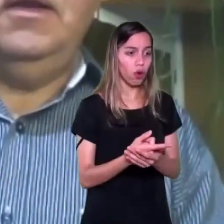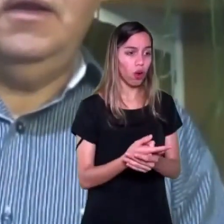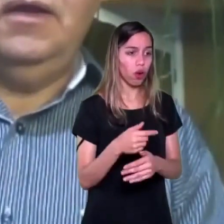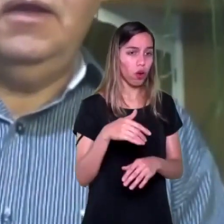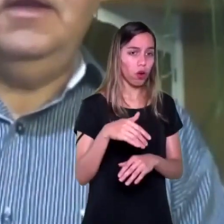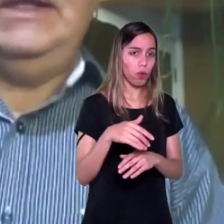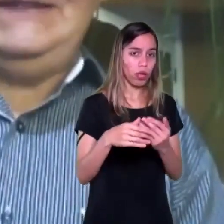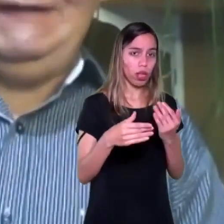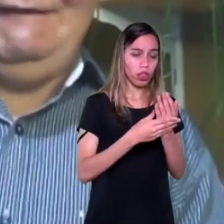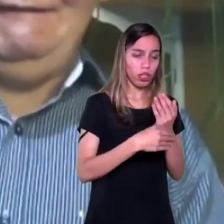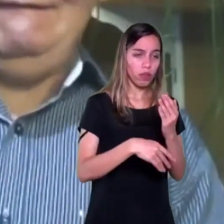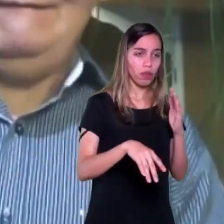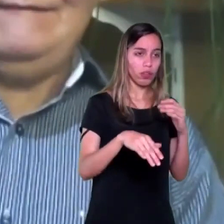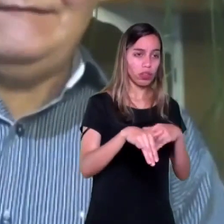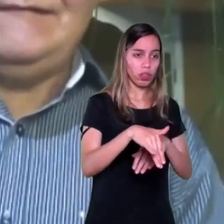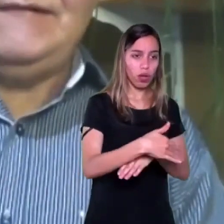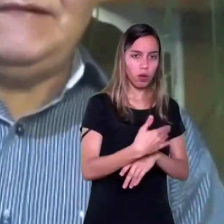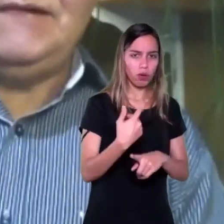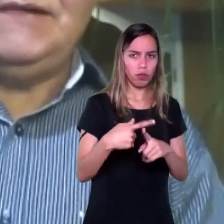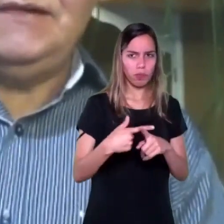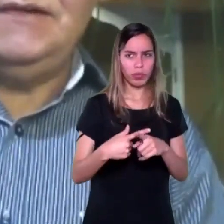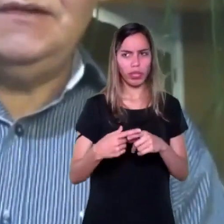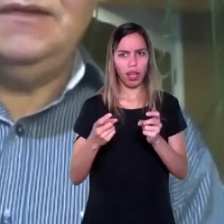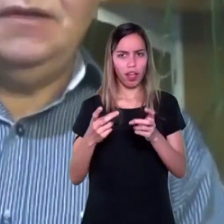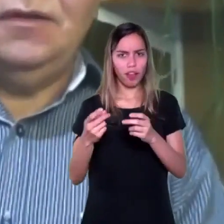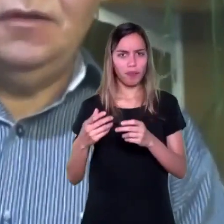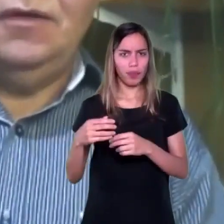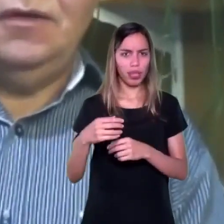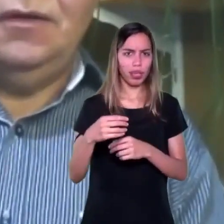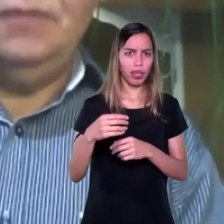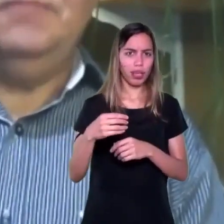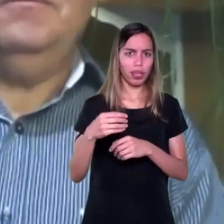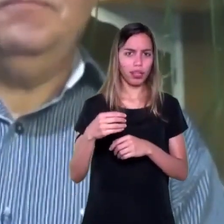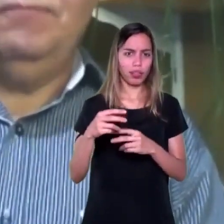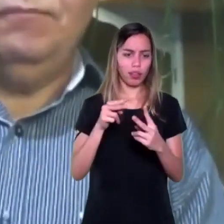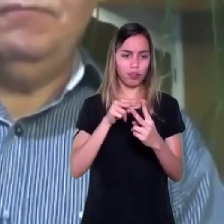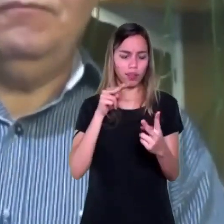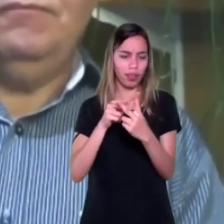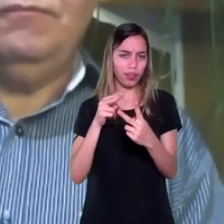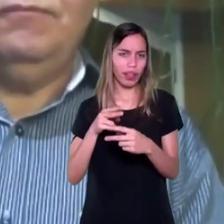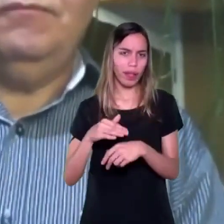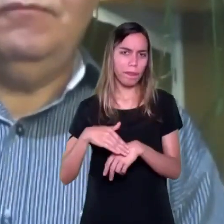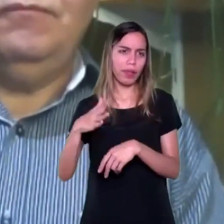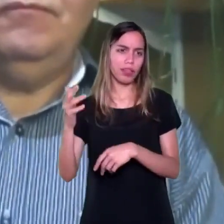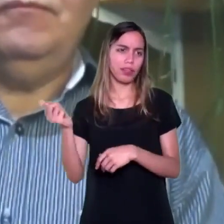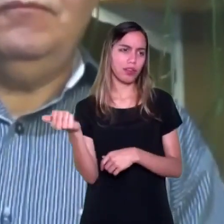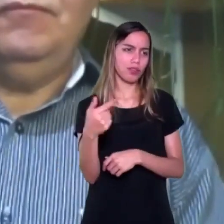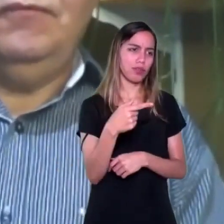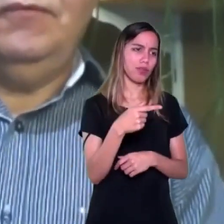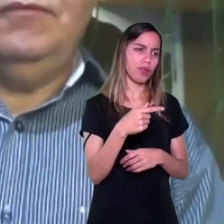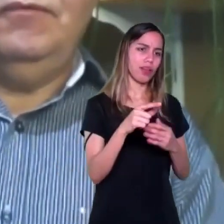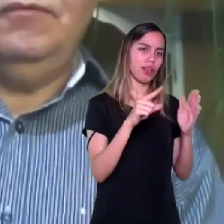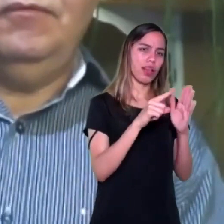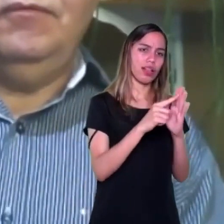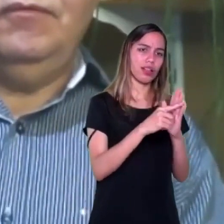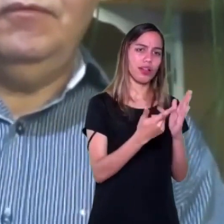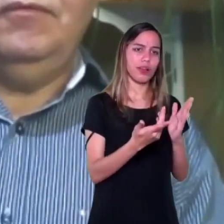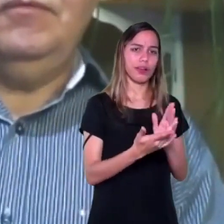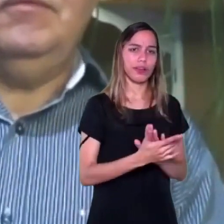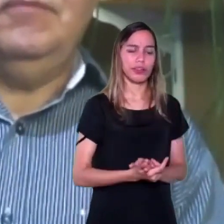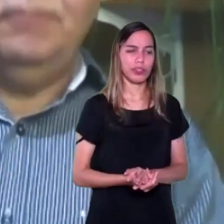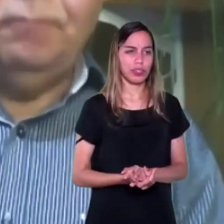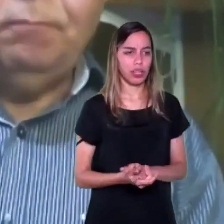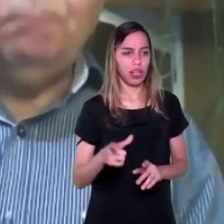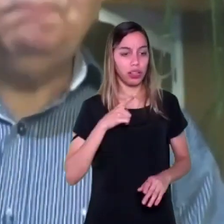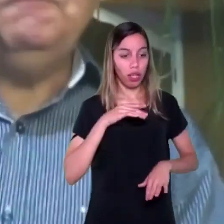venda online, têm deixado as livrarias de rua, né, em segundo plano e muitas falindo mesmo, livrarias importantes fechando as portas,